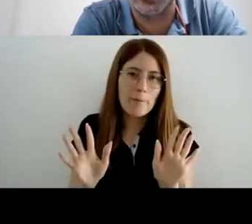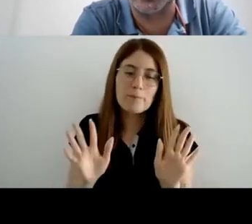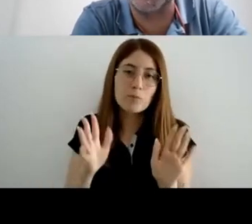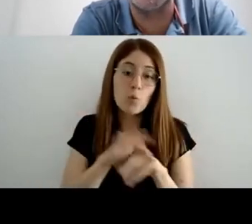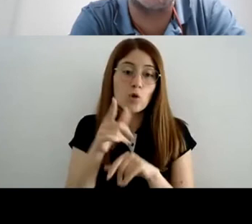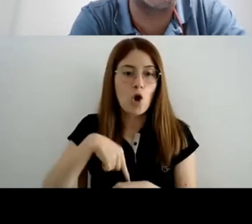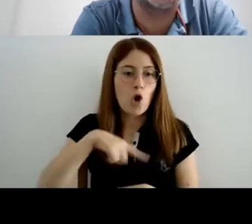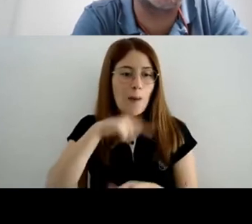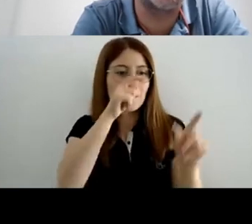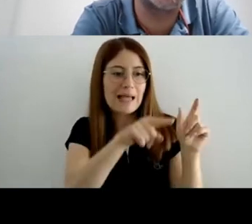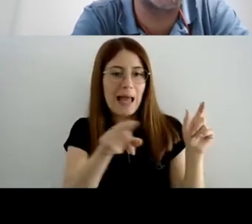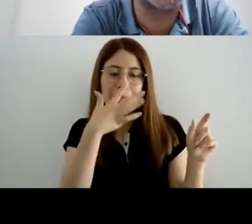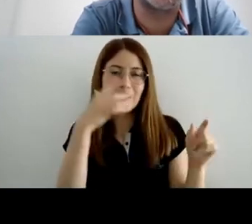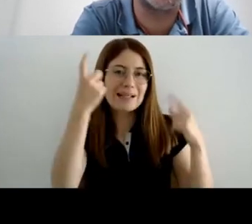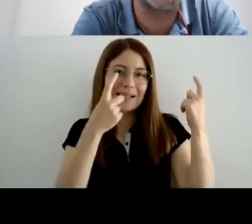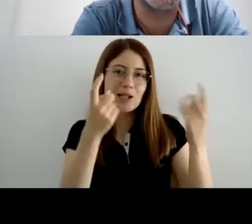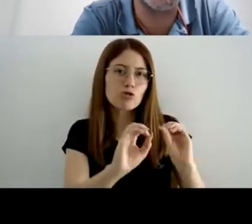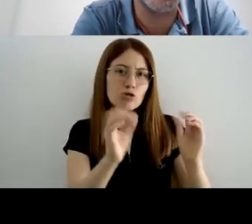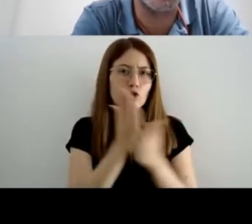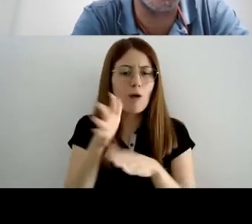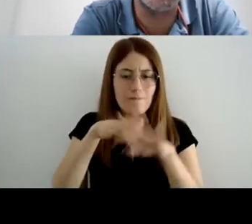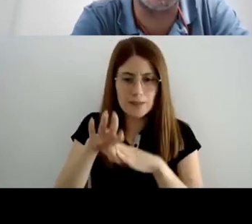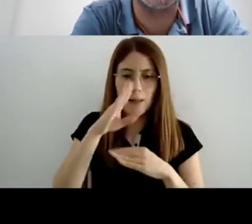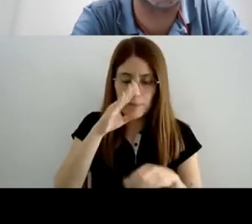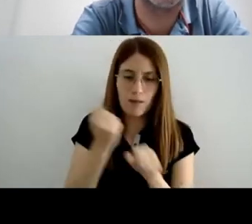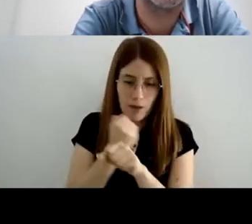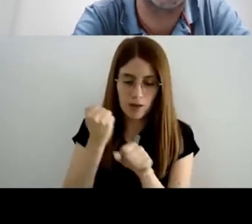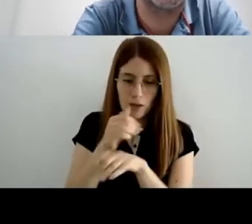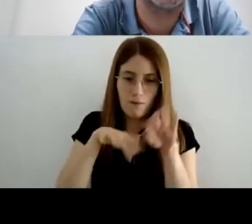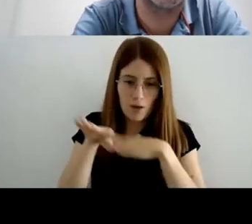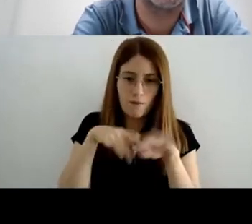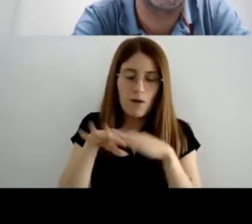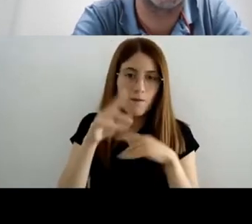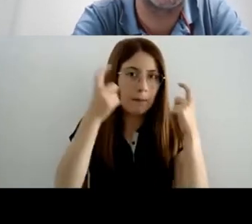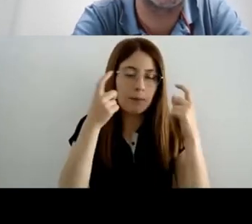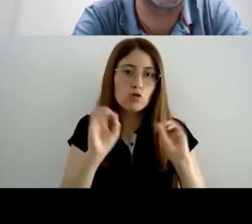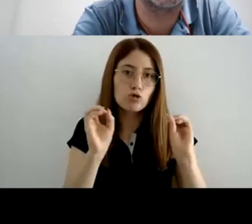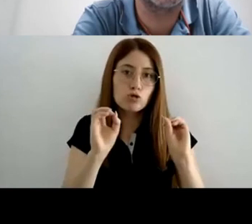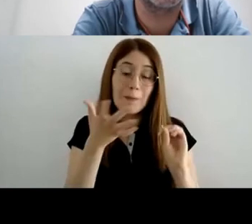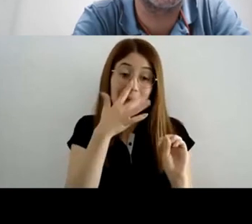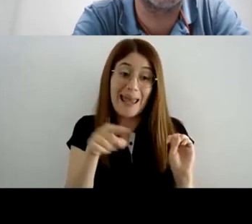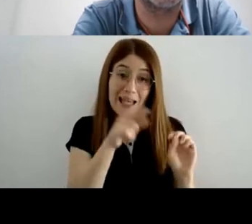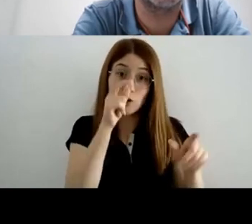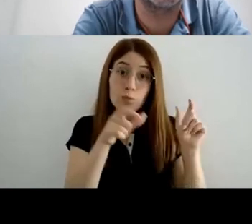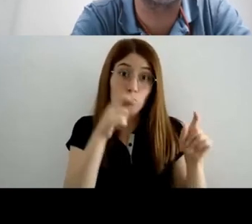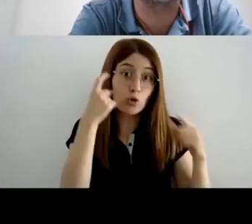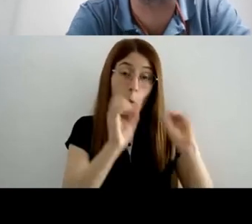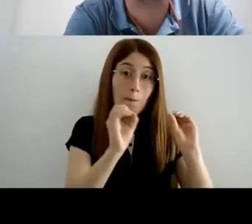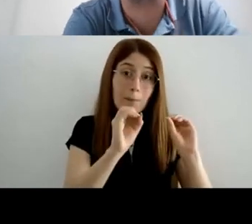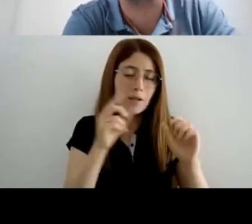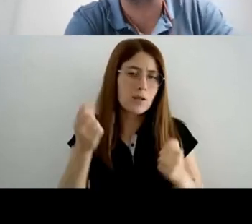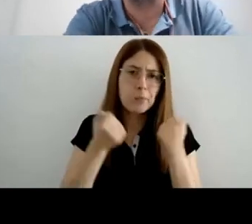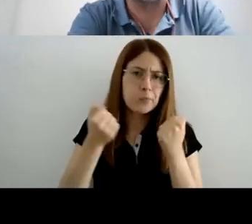seres não pensantes, mas muito executantes, e estas pessoas claramente não estão para aí viradas, porque numa equipa quando as